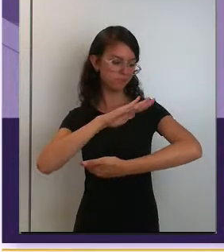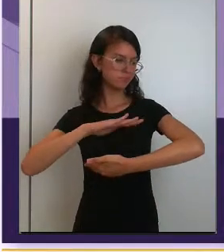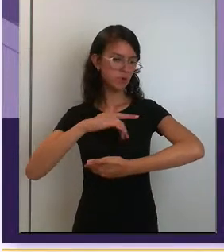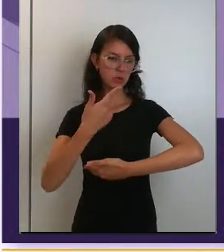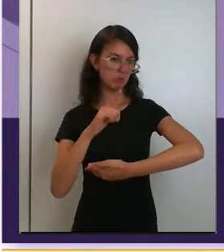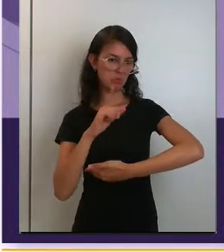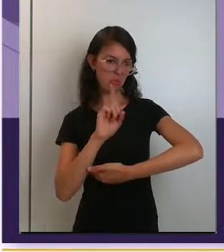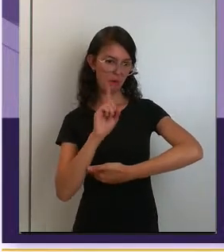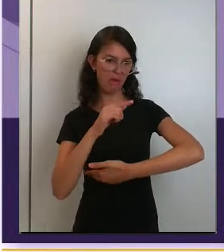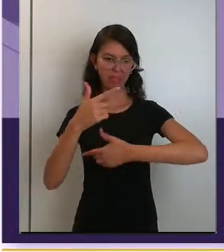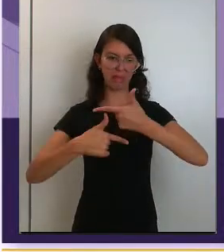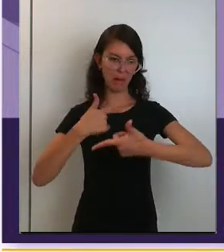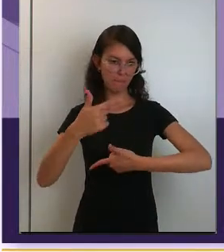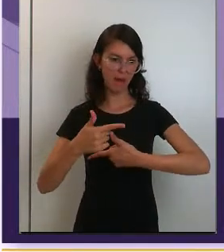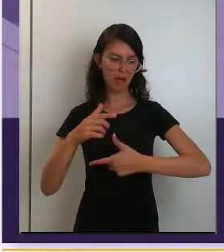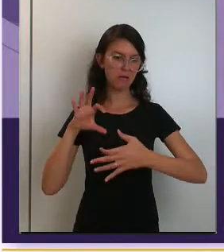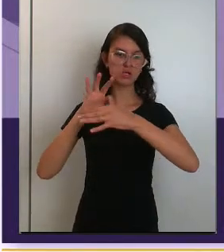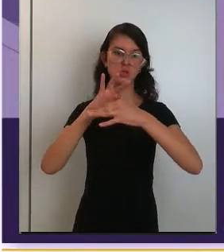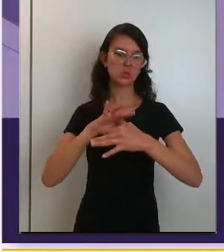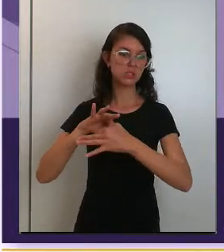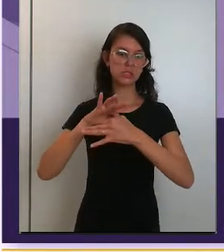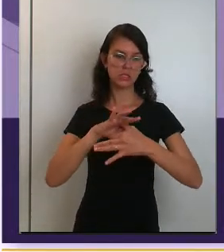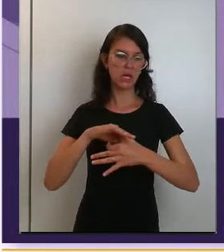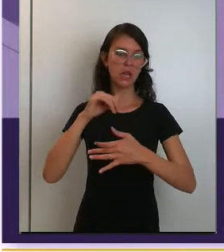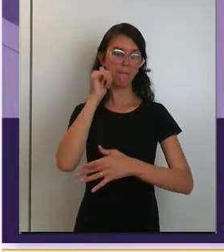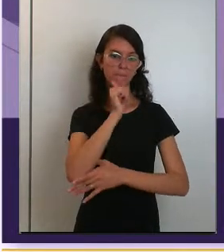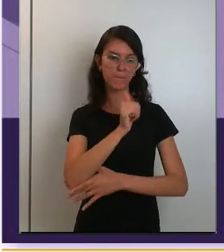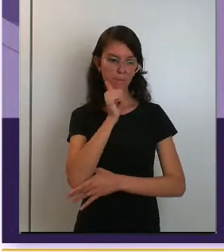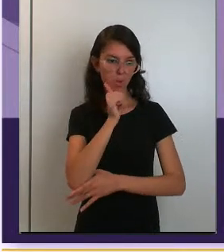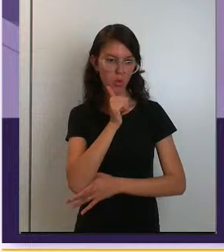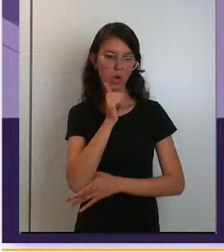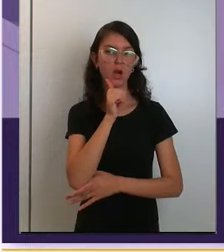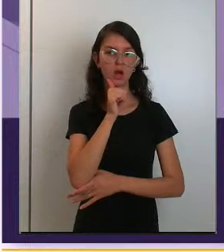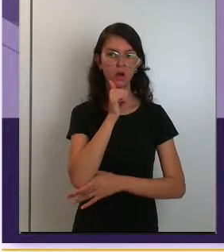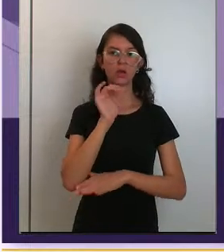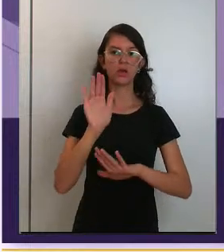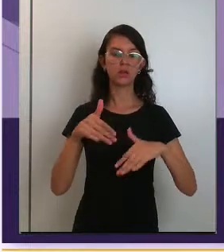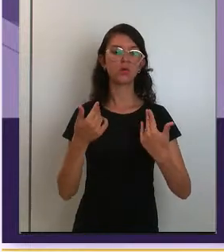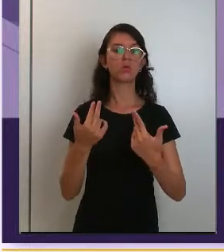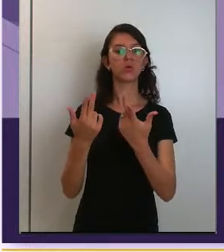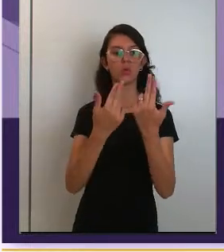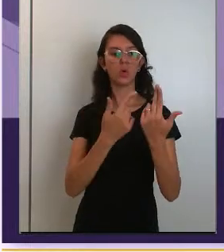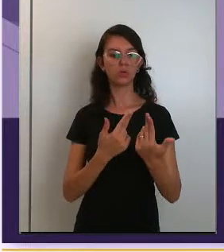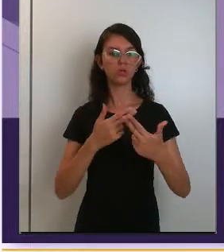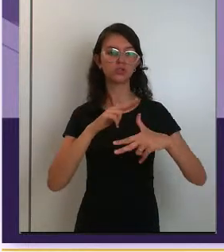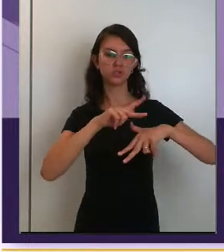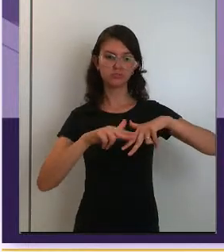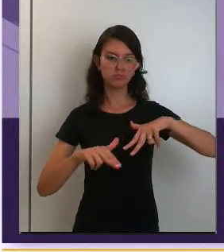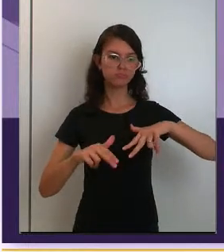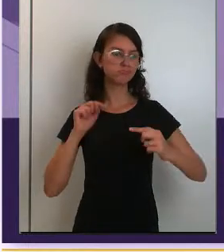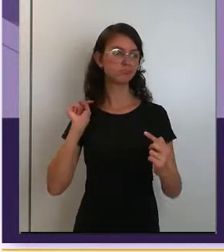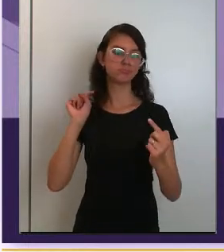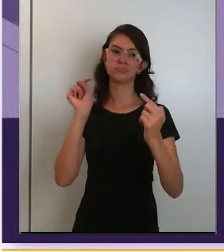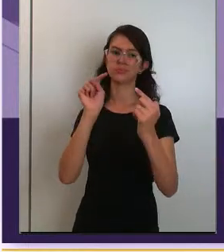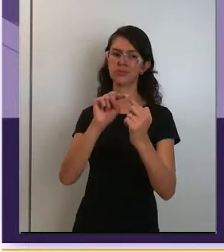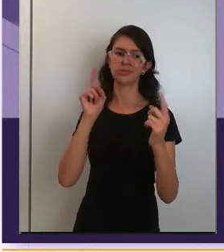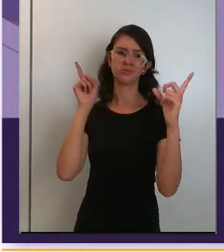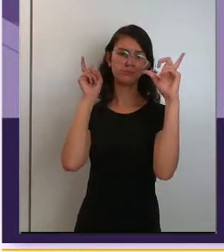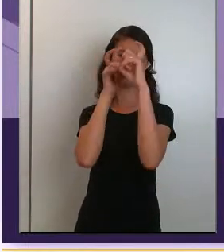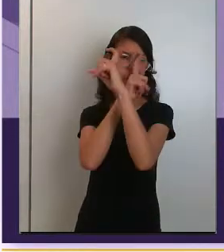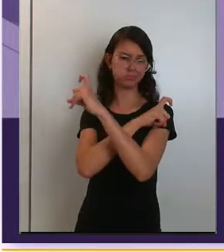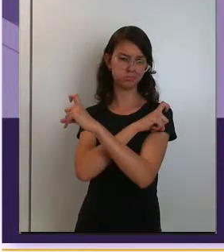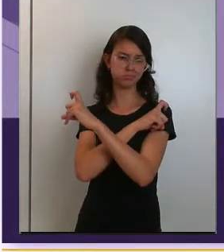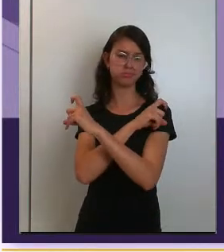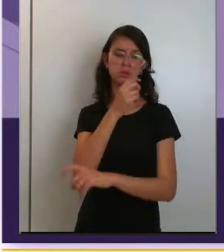e associando esse trabalho à figura feminina, alcançar uma igualdade de gênero vai continuar sendo um objetivo bastante